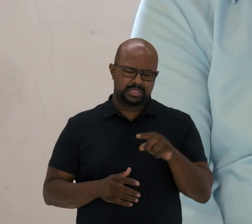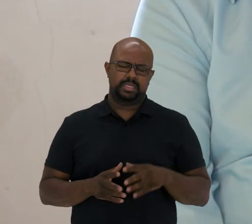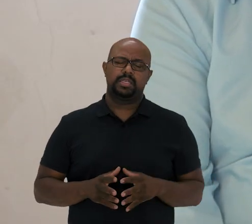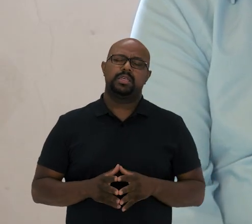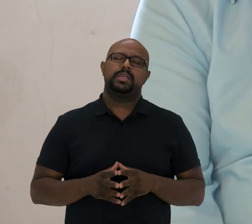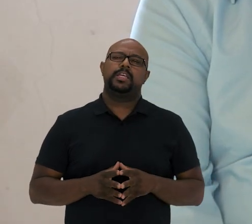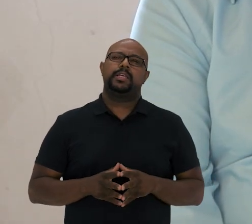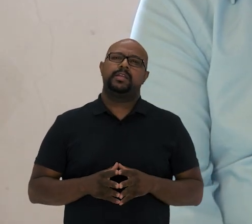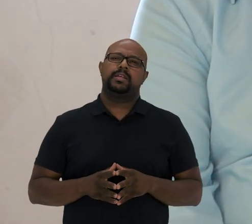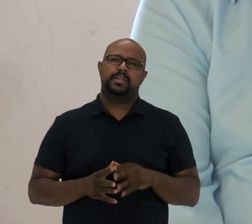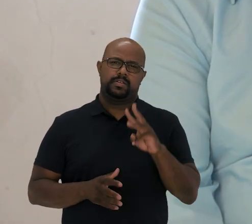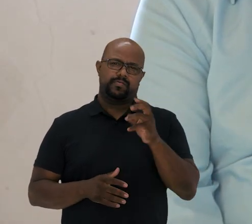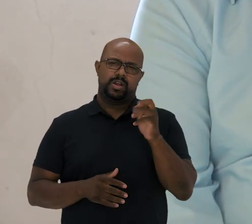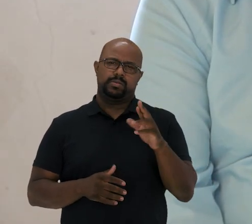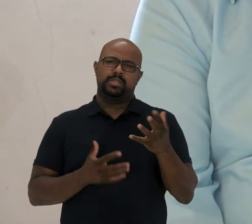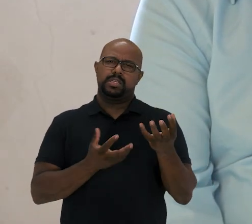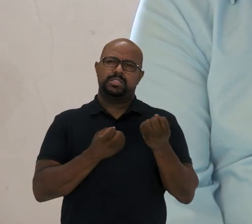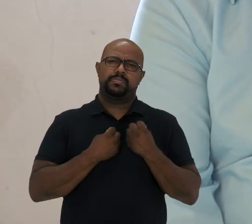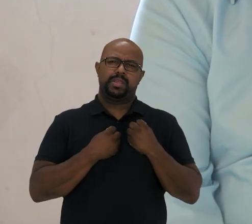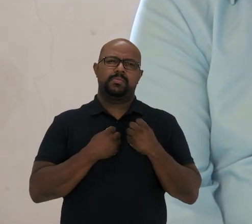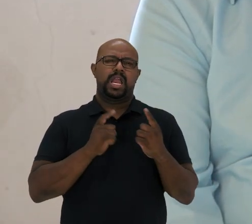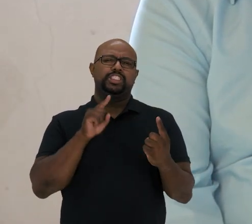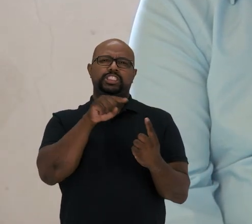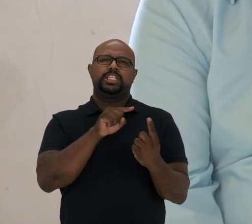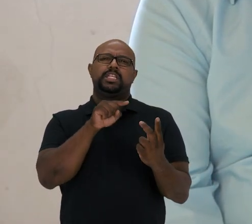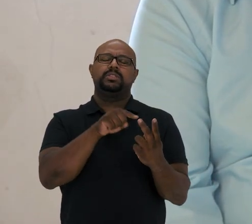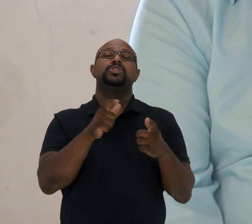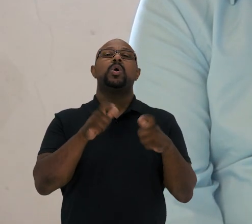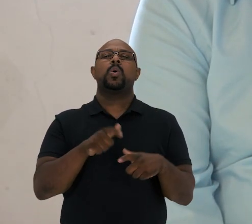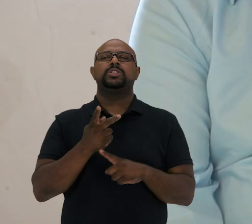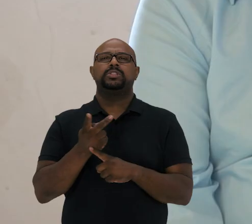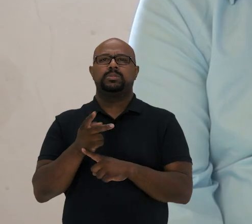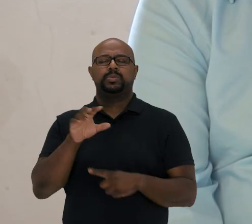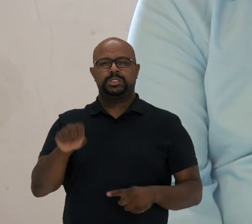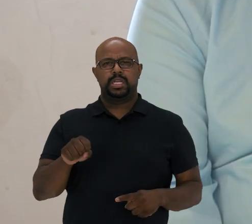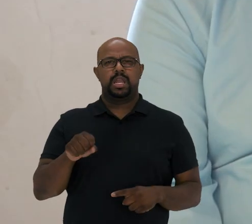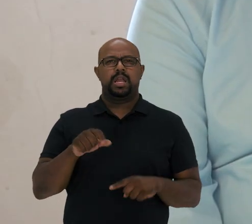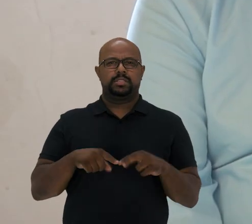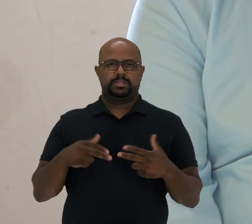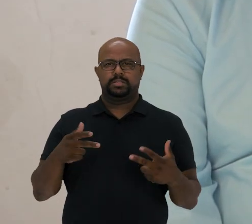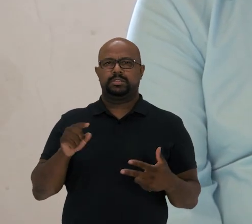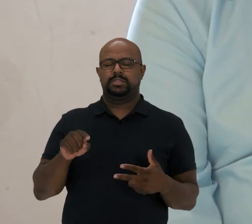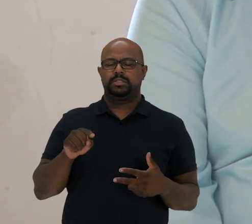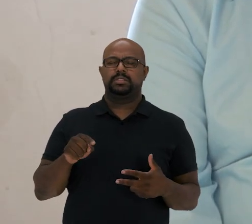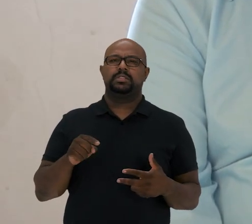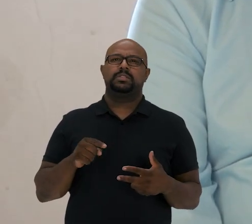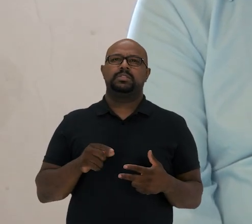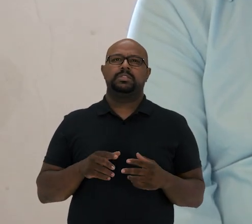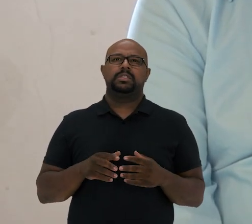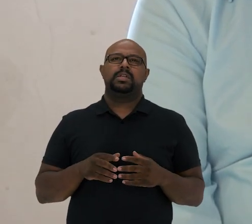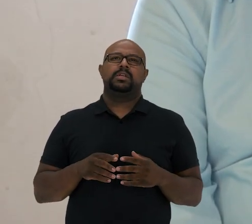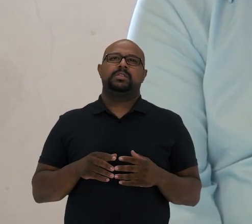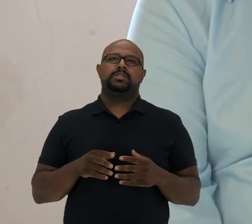de que o Walter recebia umas indicações de onde ir buscar esses artefatos